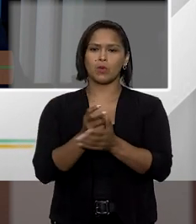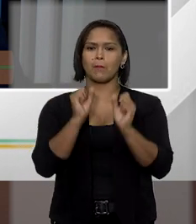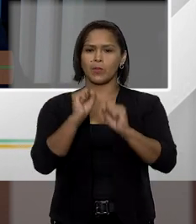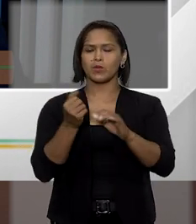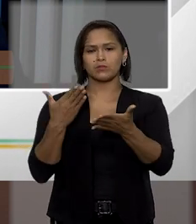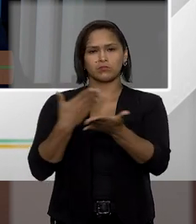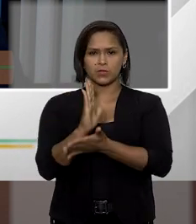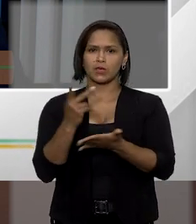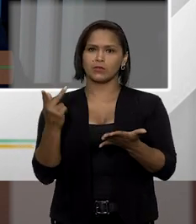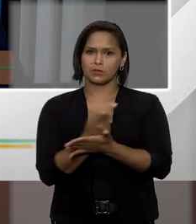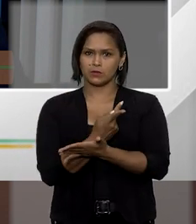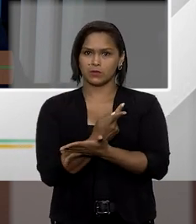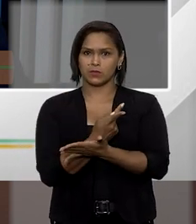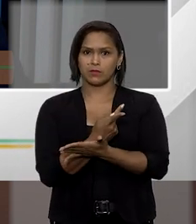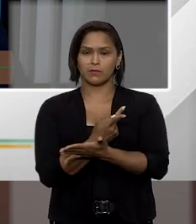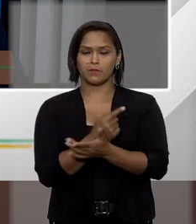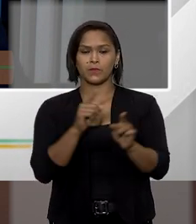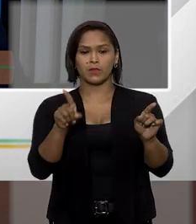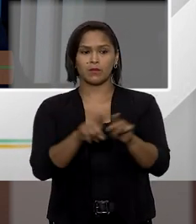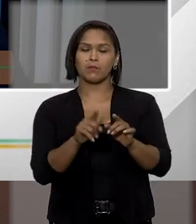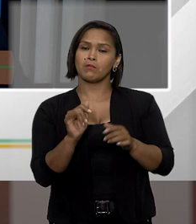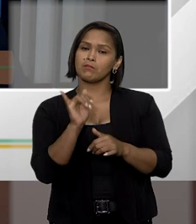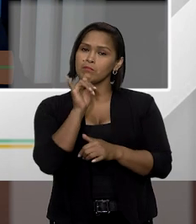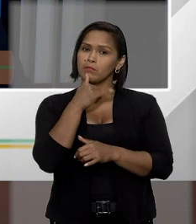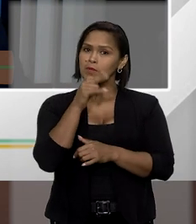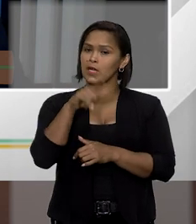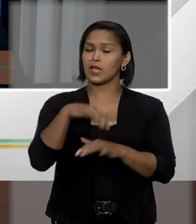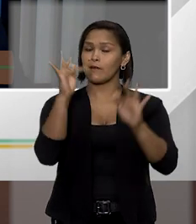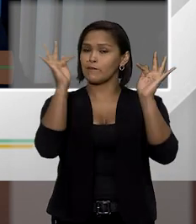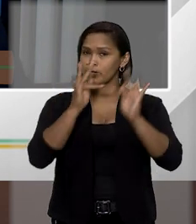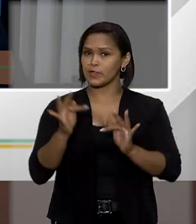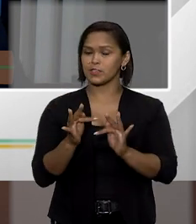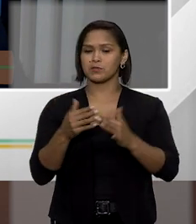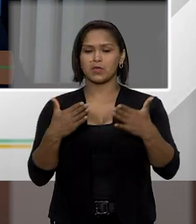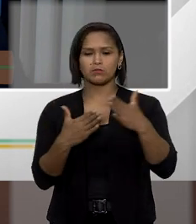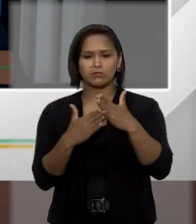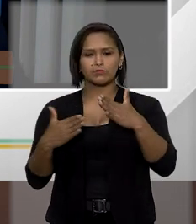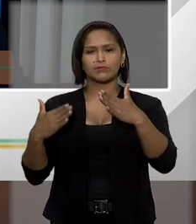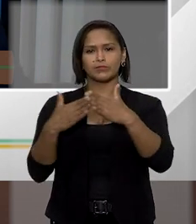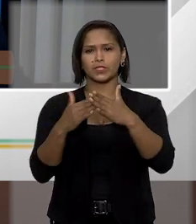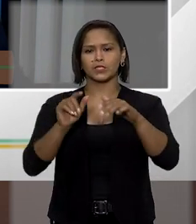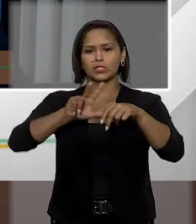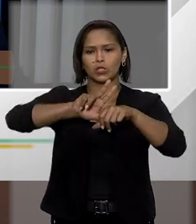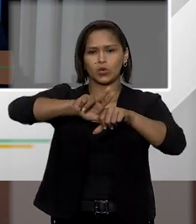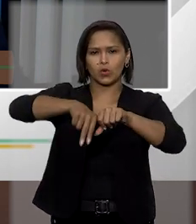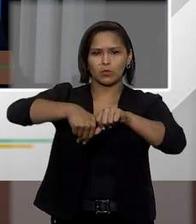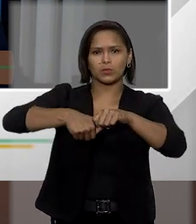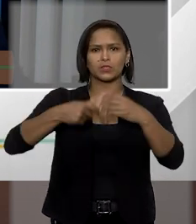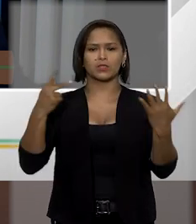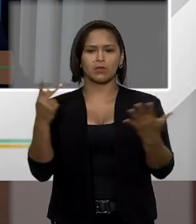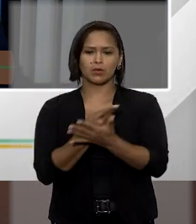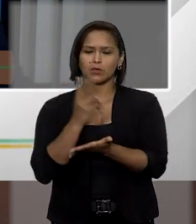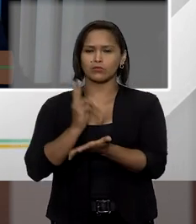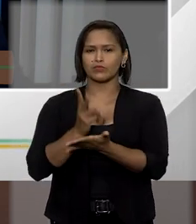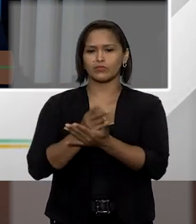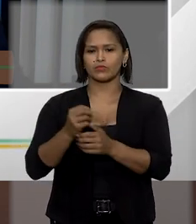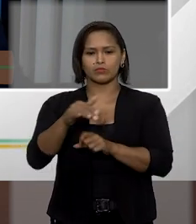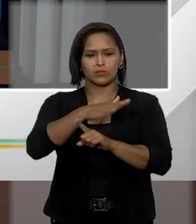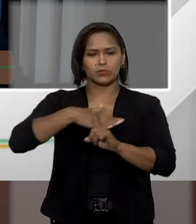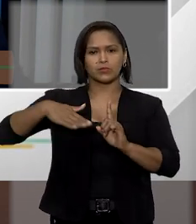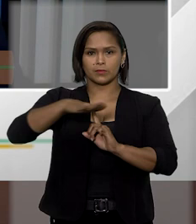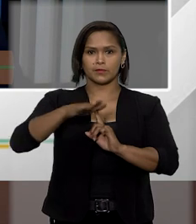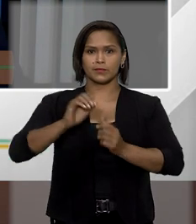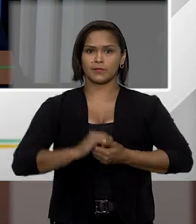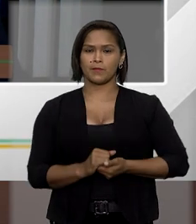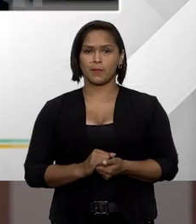efetivamente cumprida para infelizmente para felizmente, né, atingir esses atos de corrupção que ainda permeiam a nossa